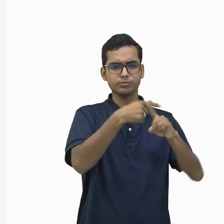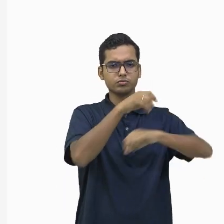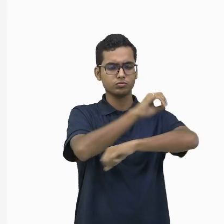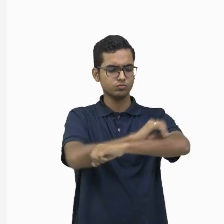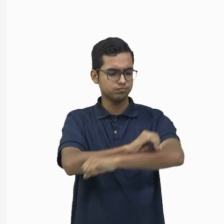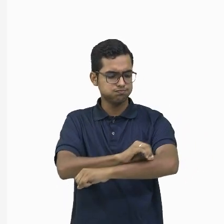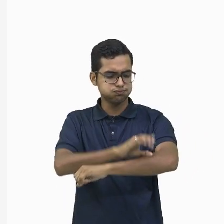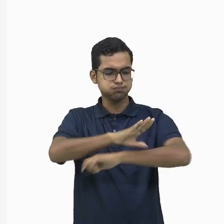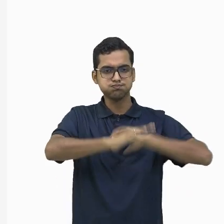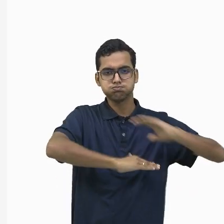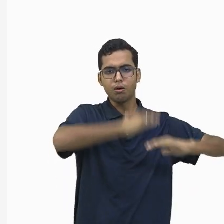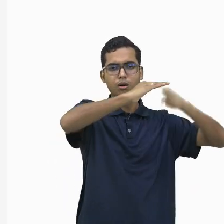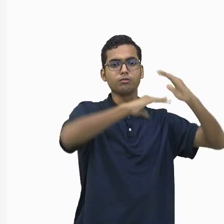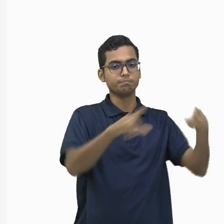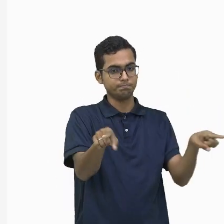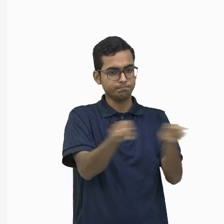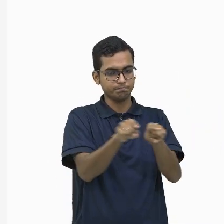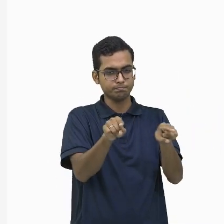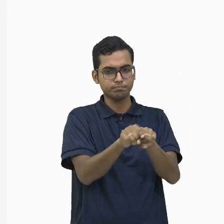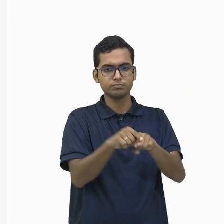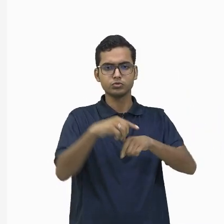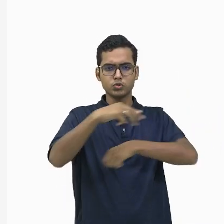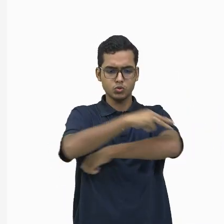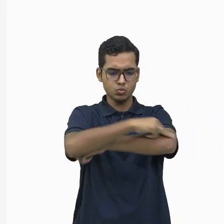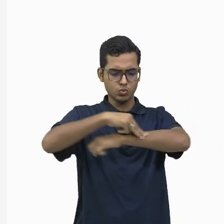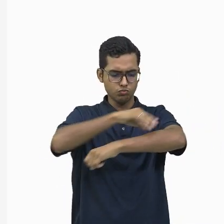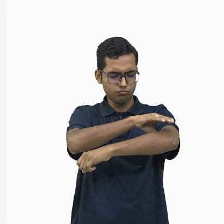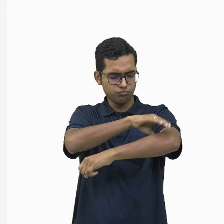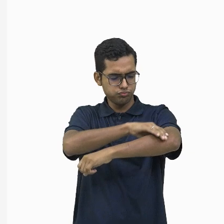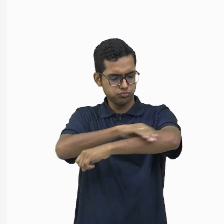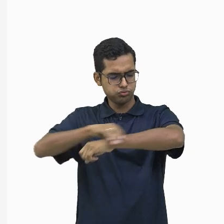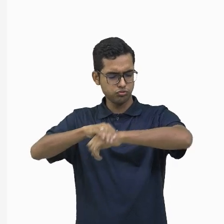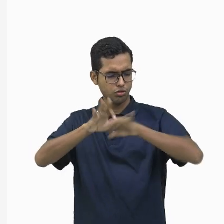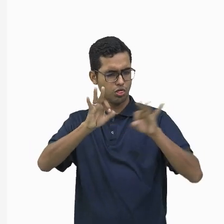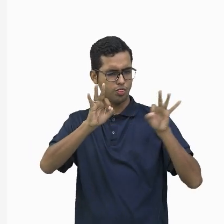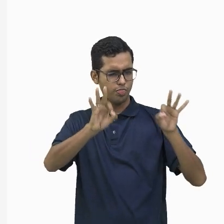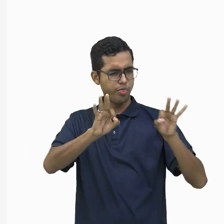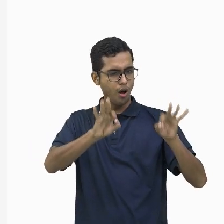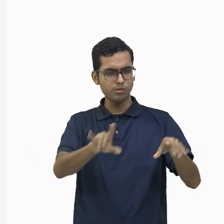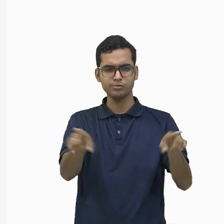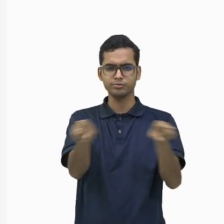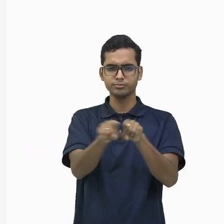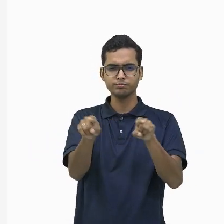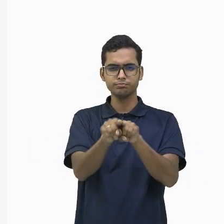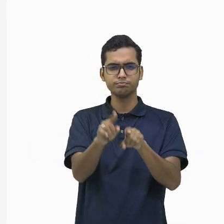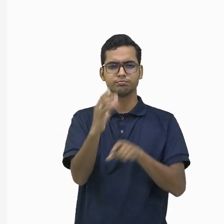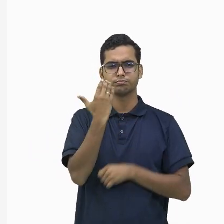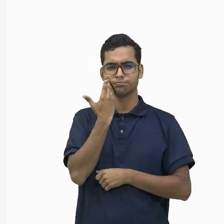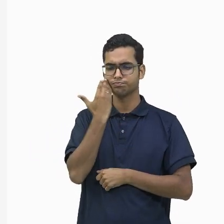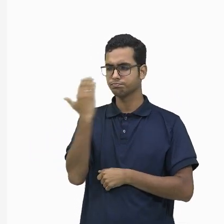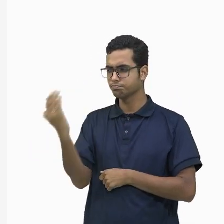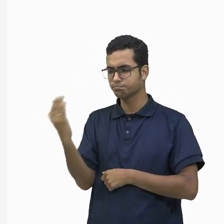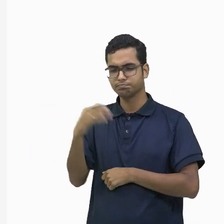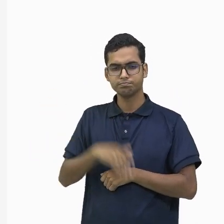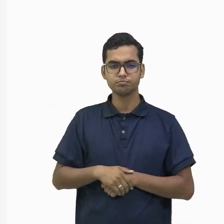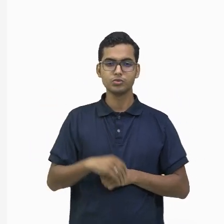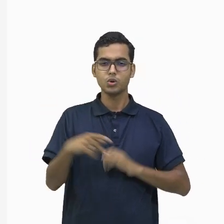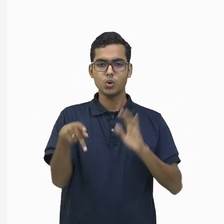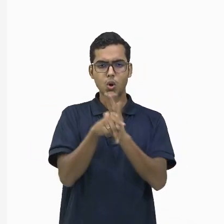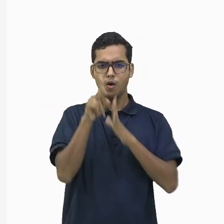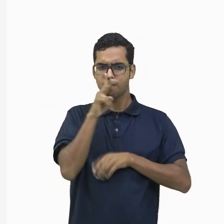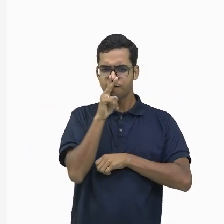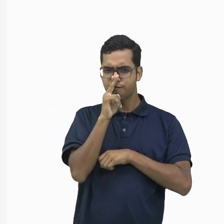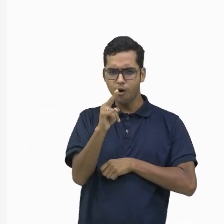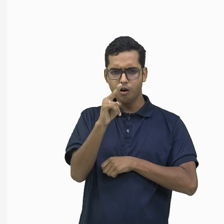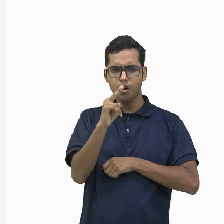muscular. Então, todo mundo que está aí querendo a hipertrofia, definição muscular, o aumento da força, vai